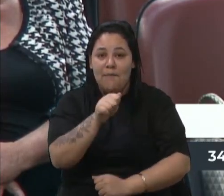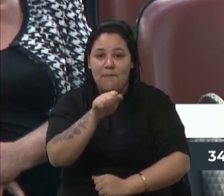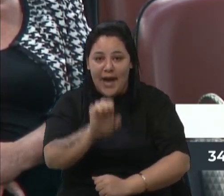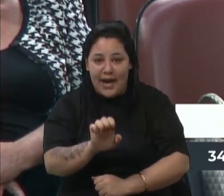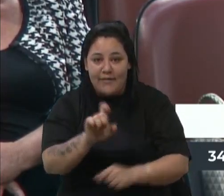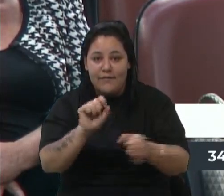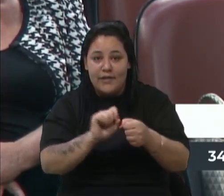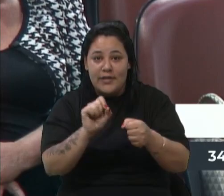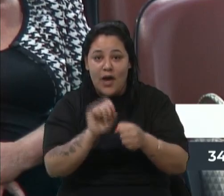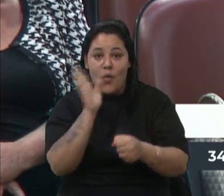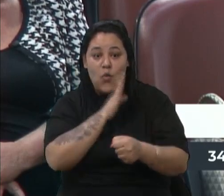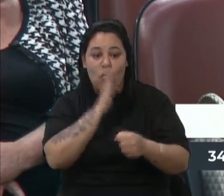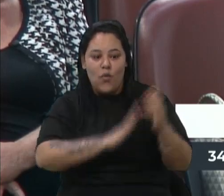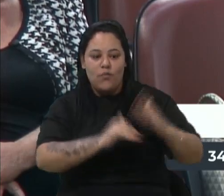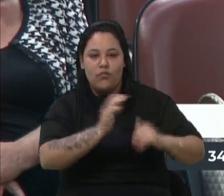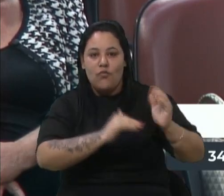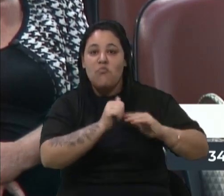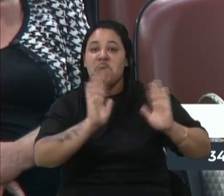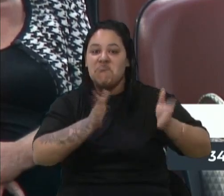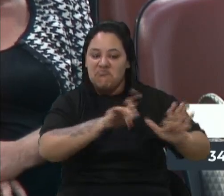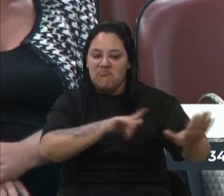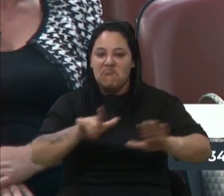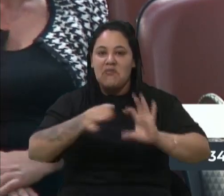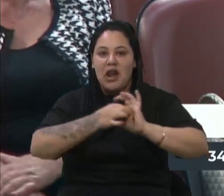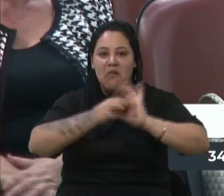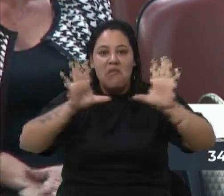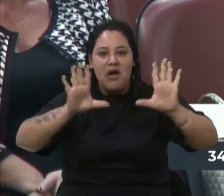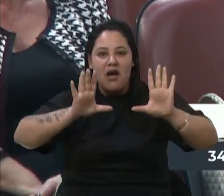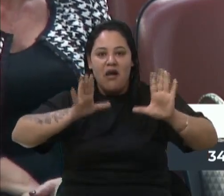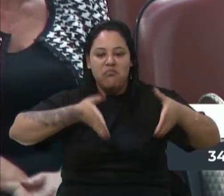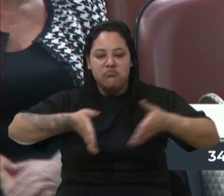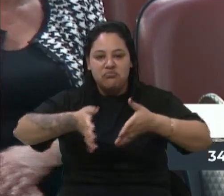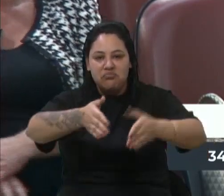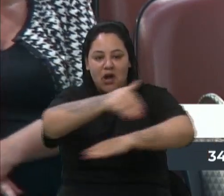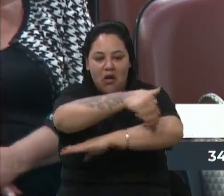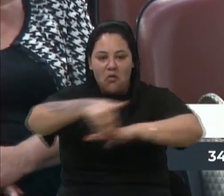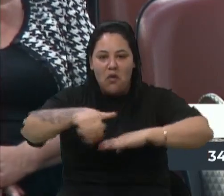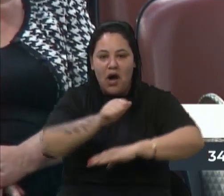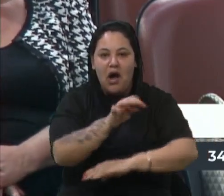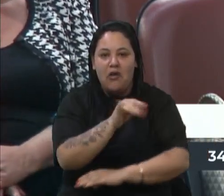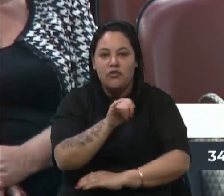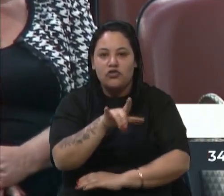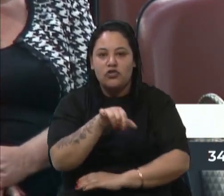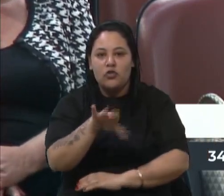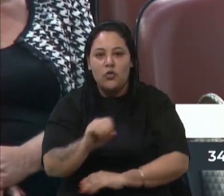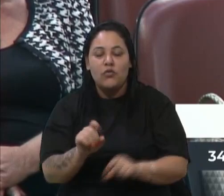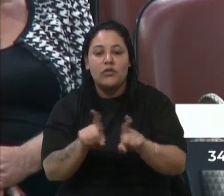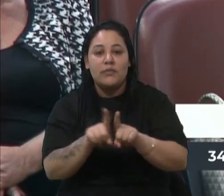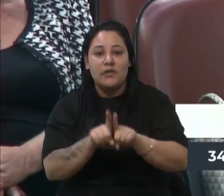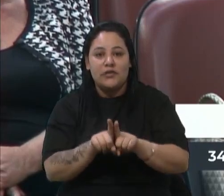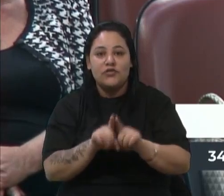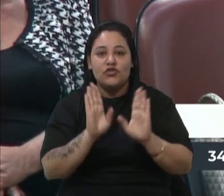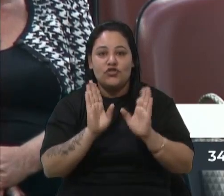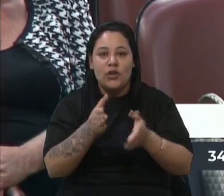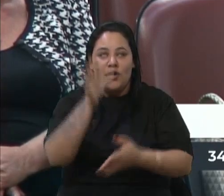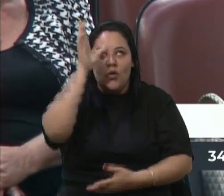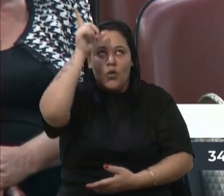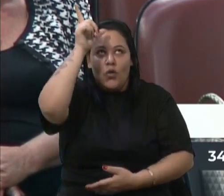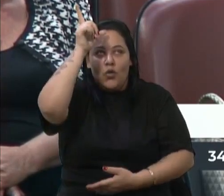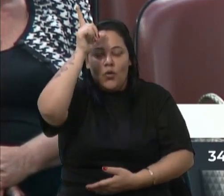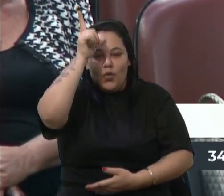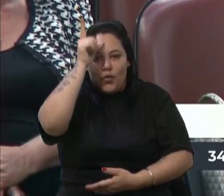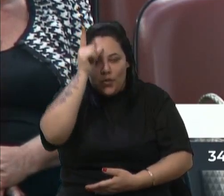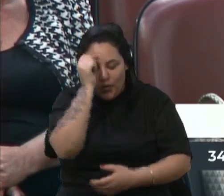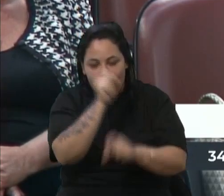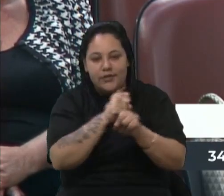acelerar e essa semana já liberaram aí a tiro entre essa que já veio eh tirar do sufoco a nossa